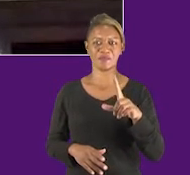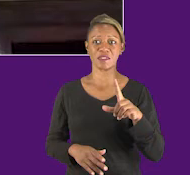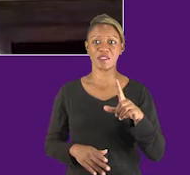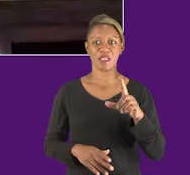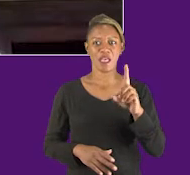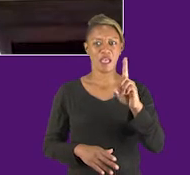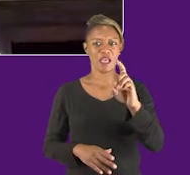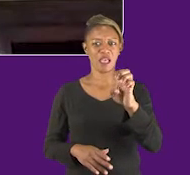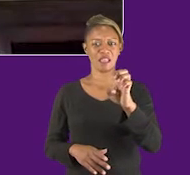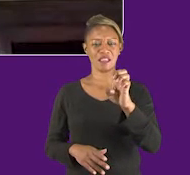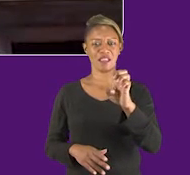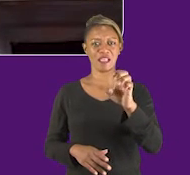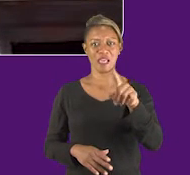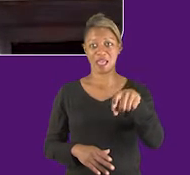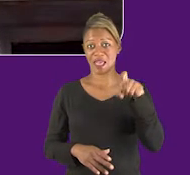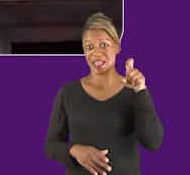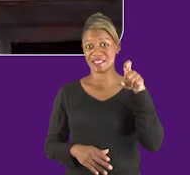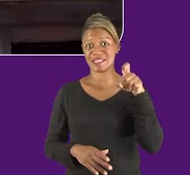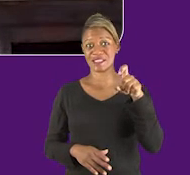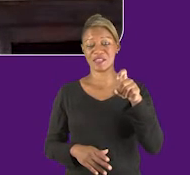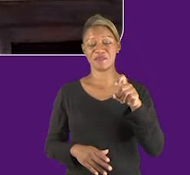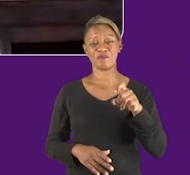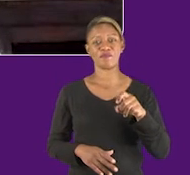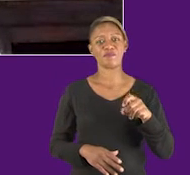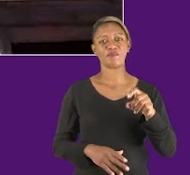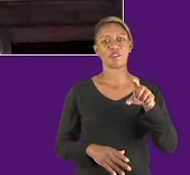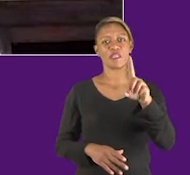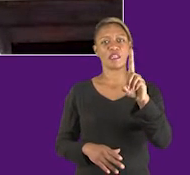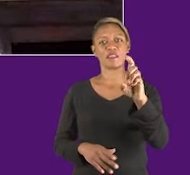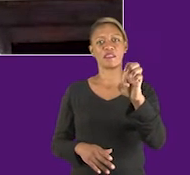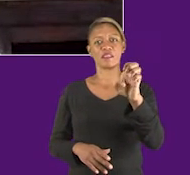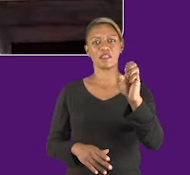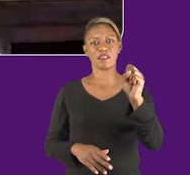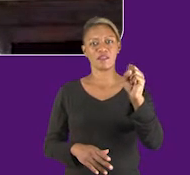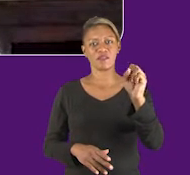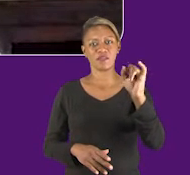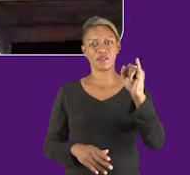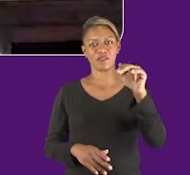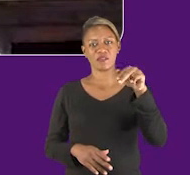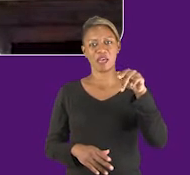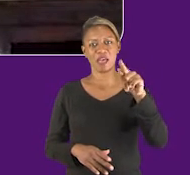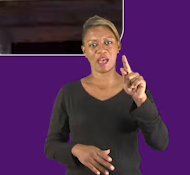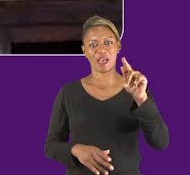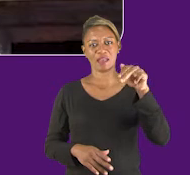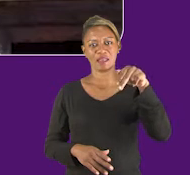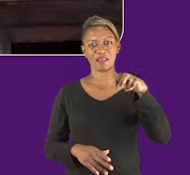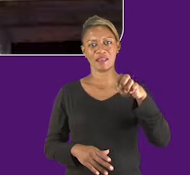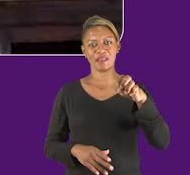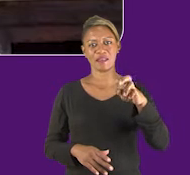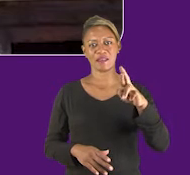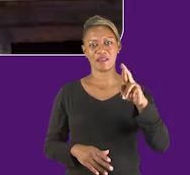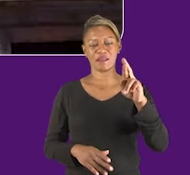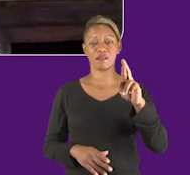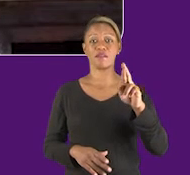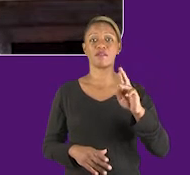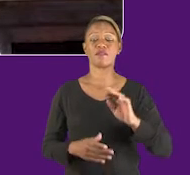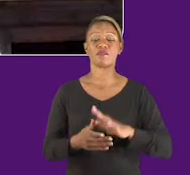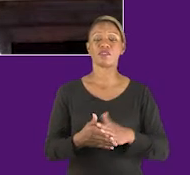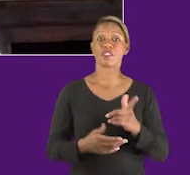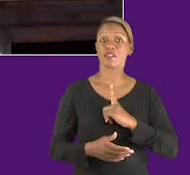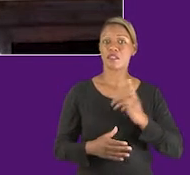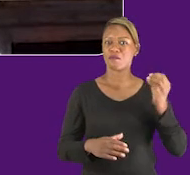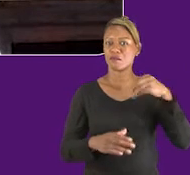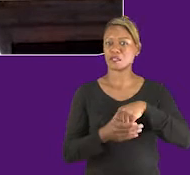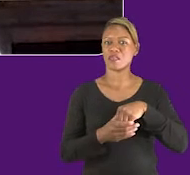user Spears né nos dentro da totus temos um laboratório de usar Spears Contendo